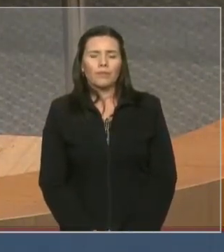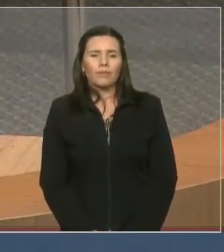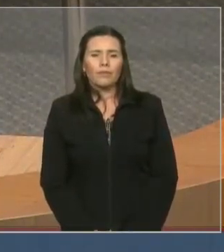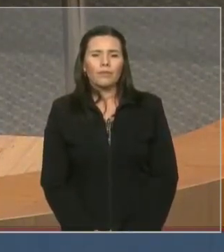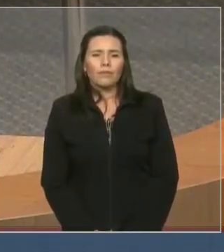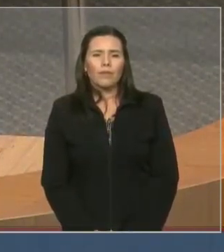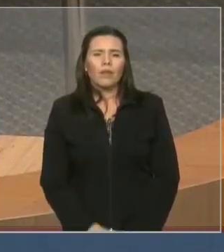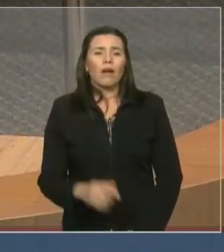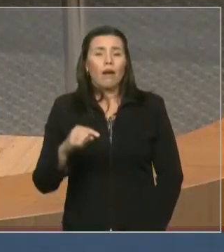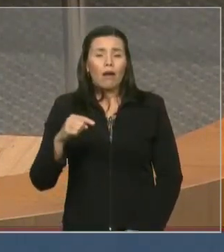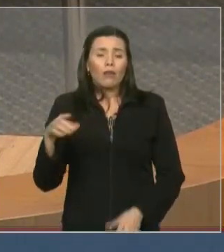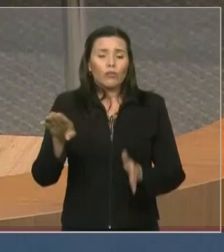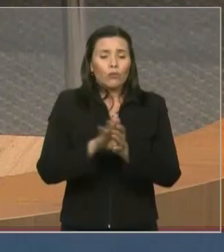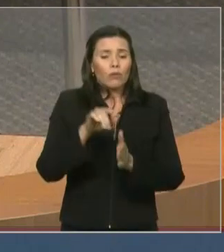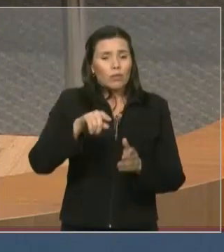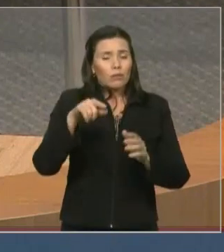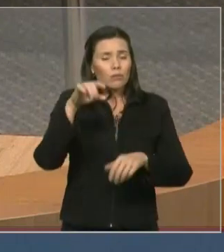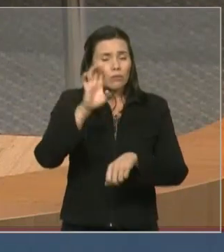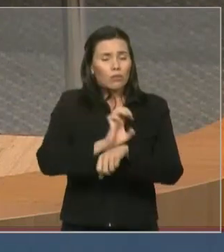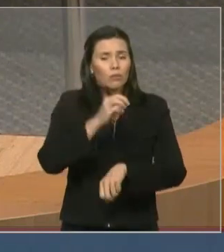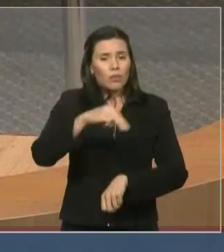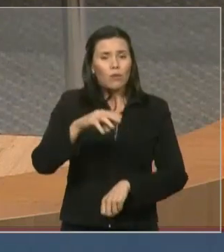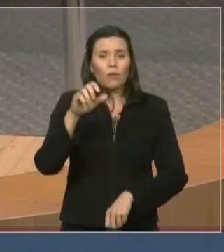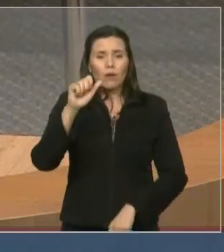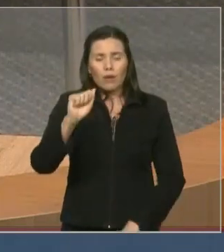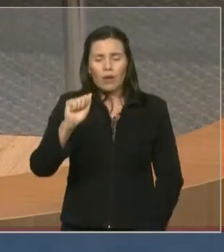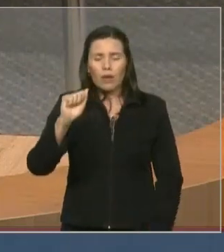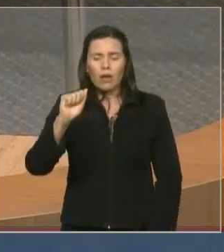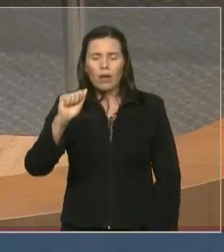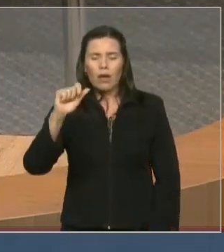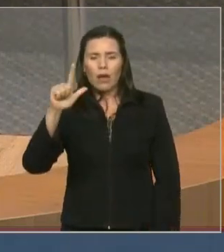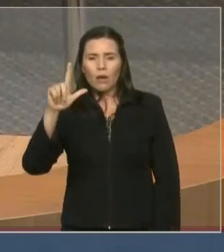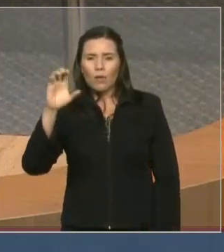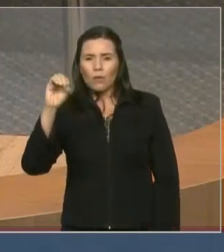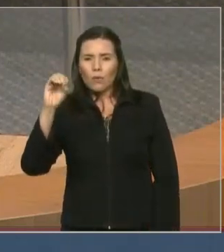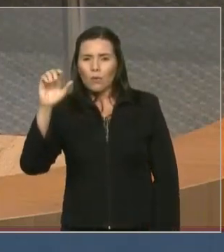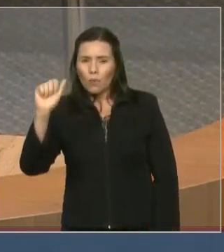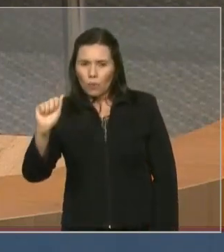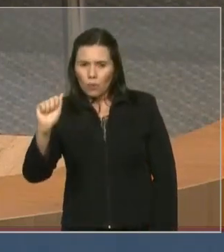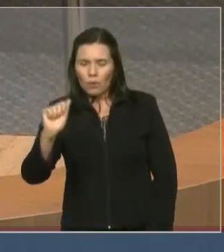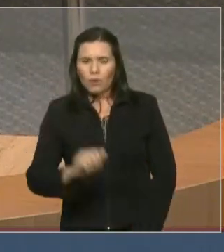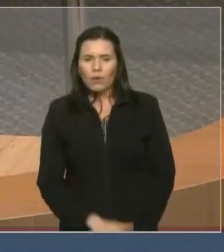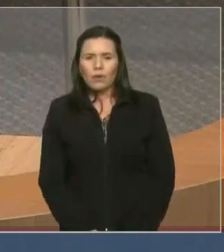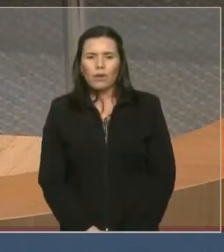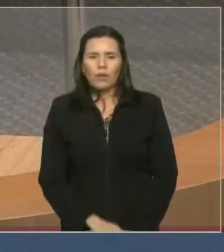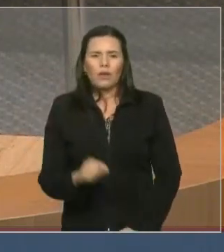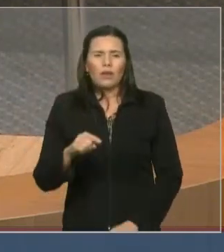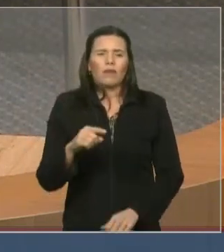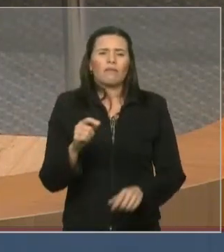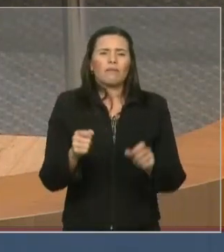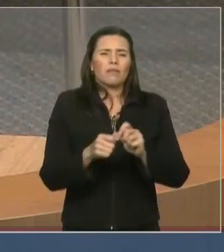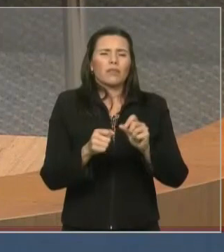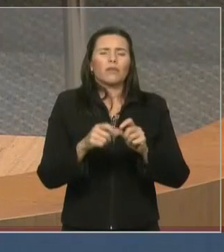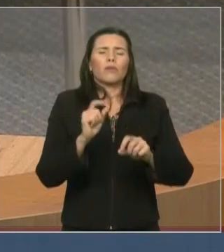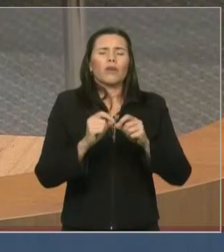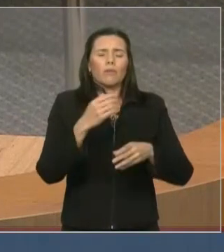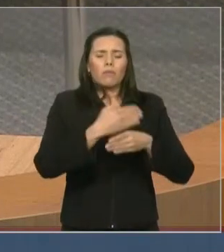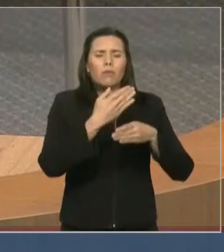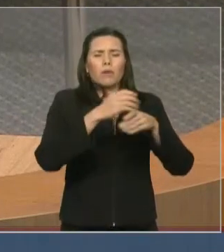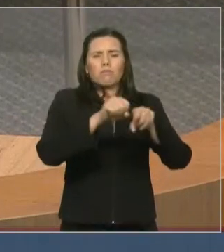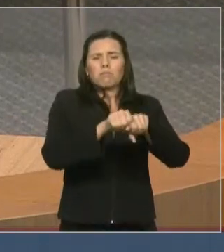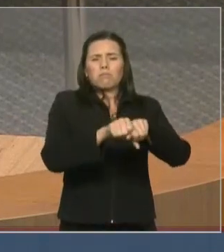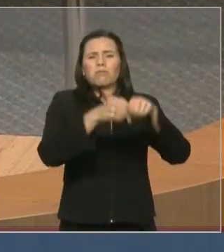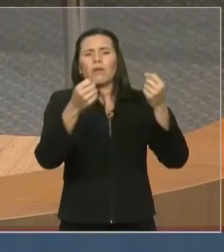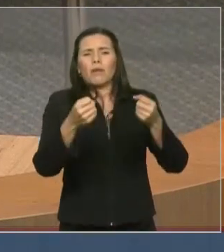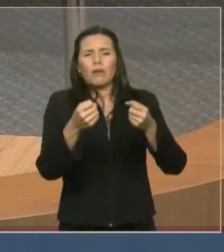Alcoa. Estava todo mundo apavorado que a Alcoa ia romper com a barragem, que ia acabar com o São Luís